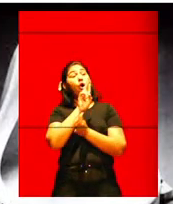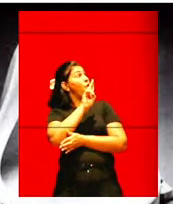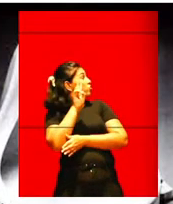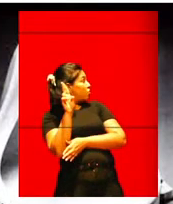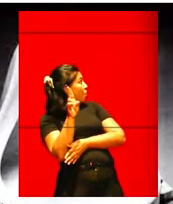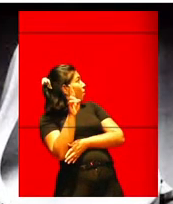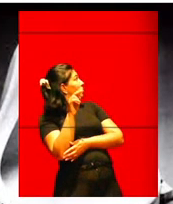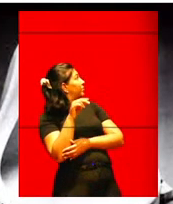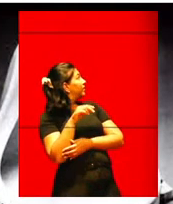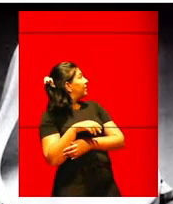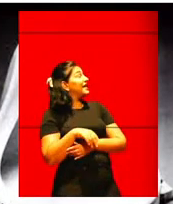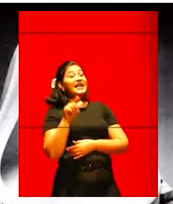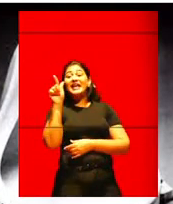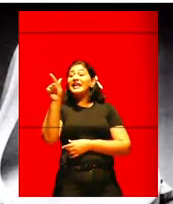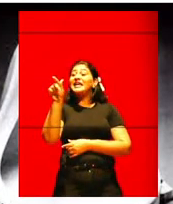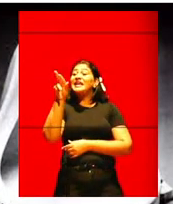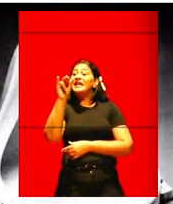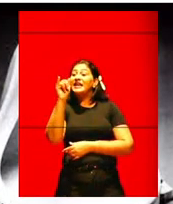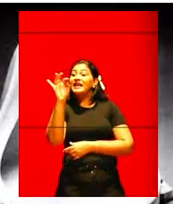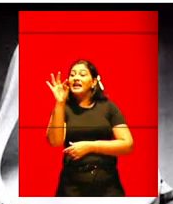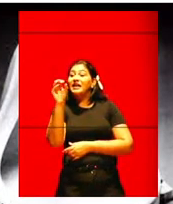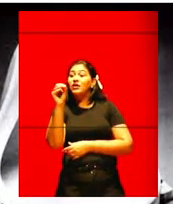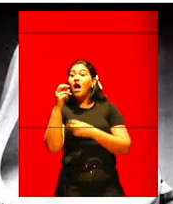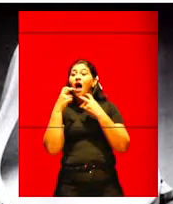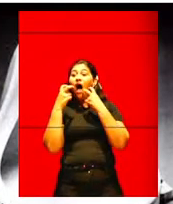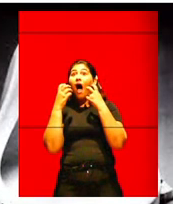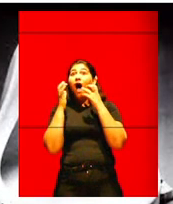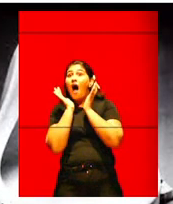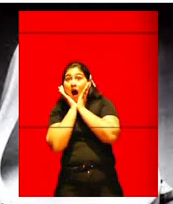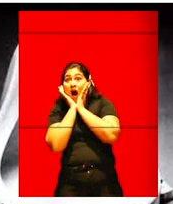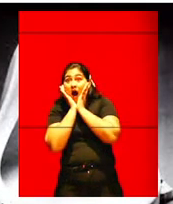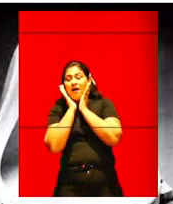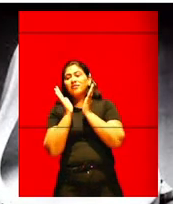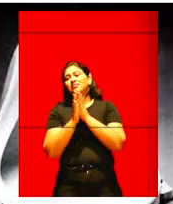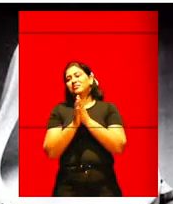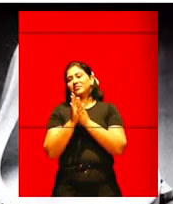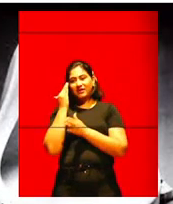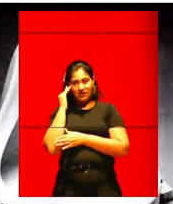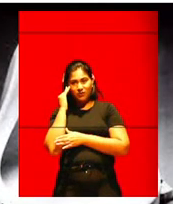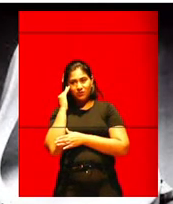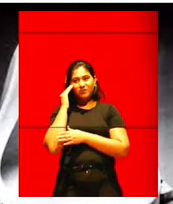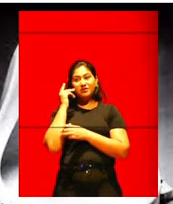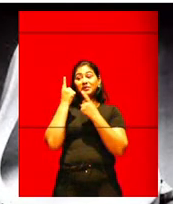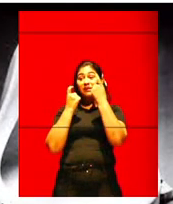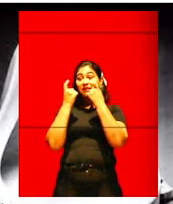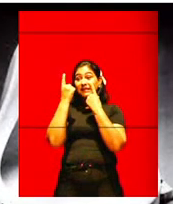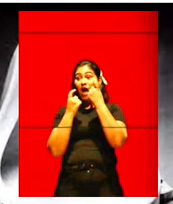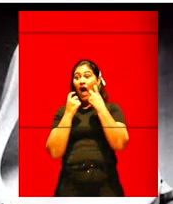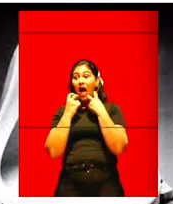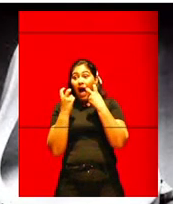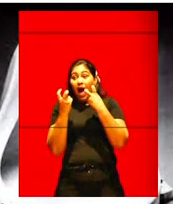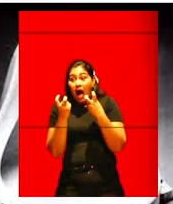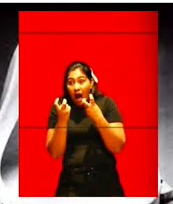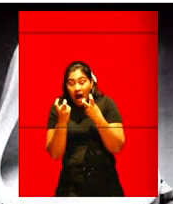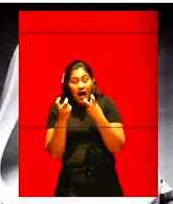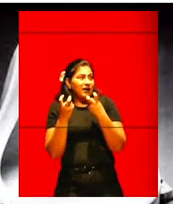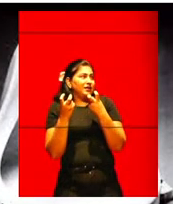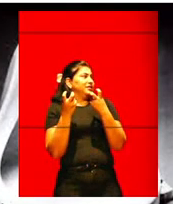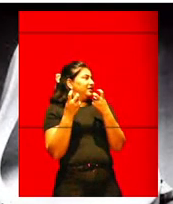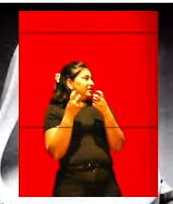por que ele é o grito? Porque é o grito. Vamos reproduzir o grito?